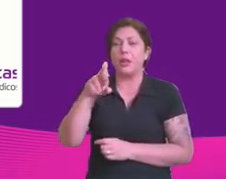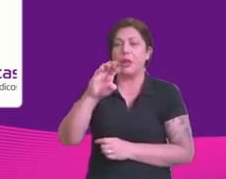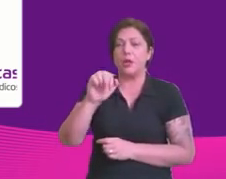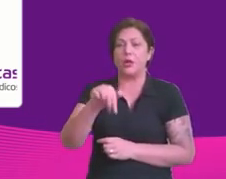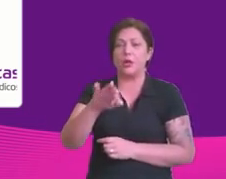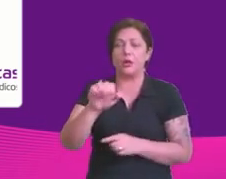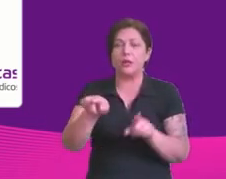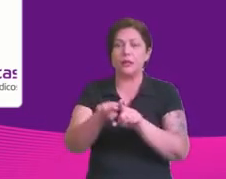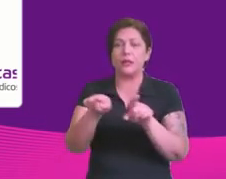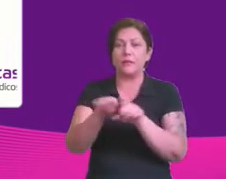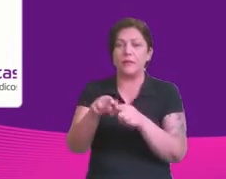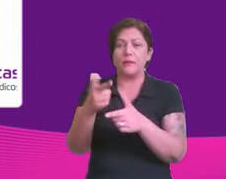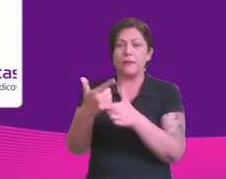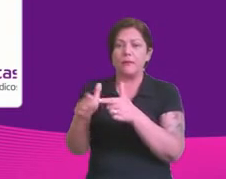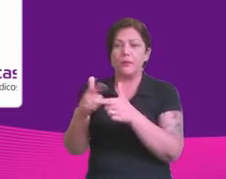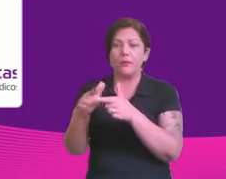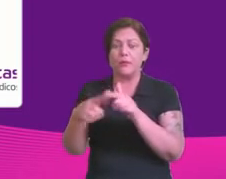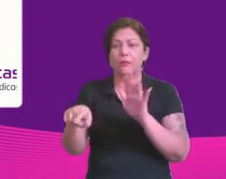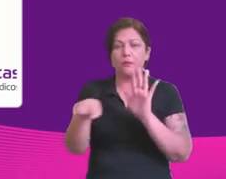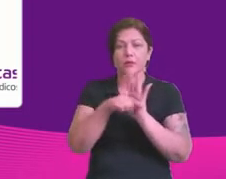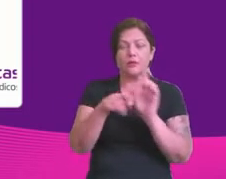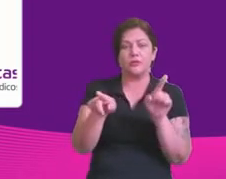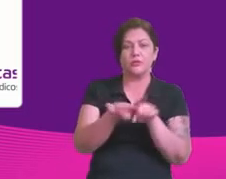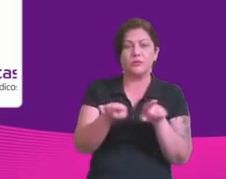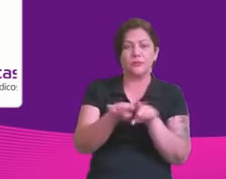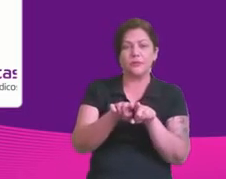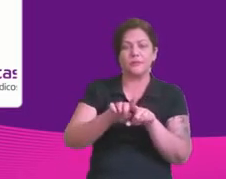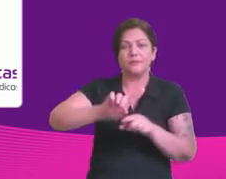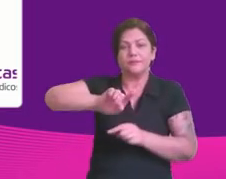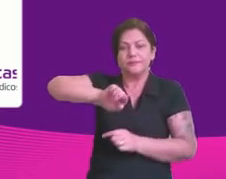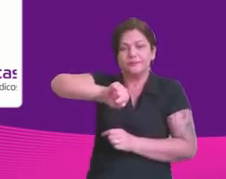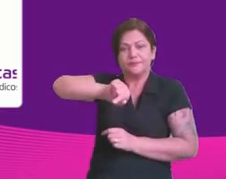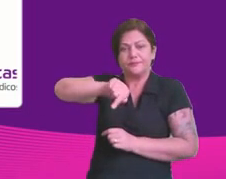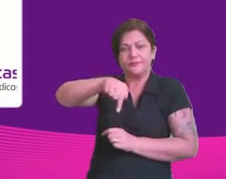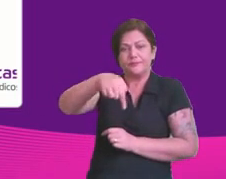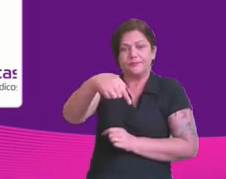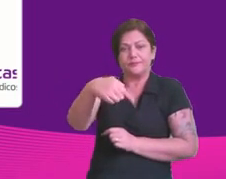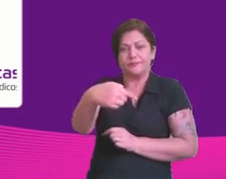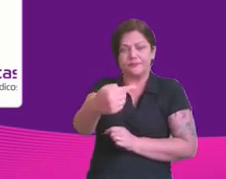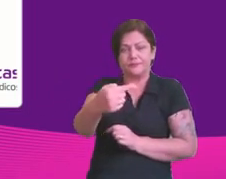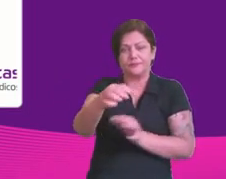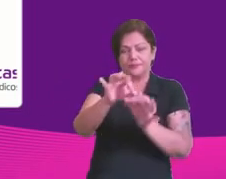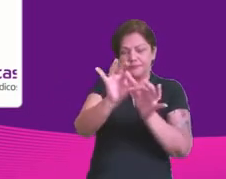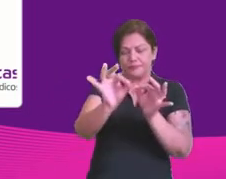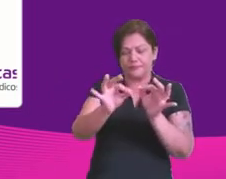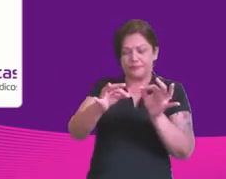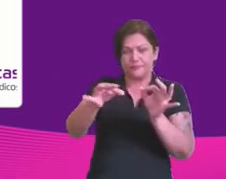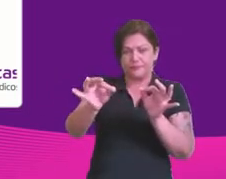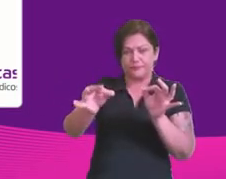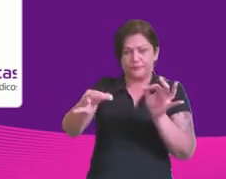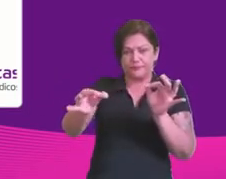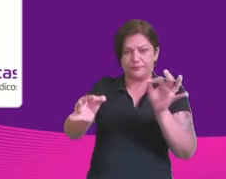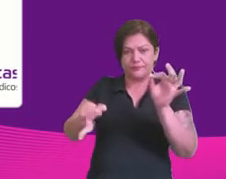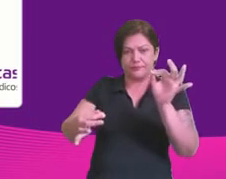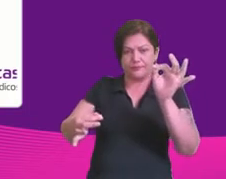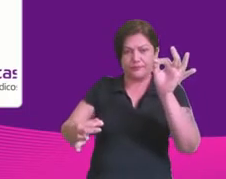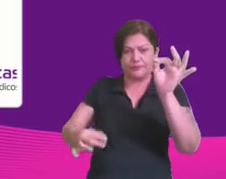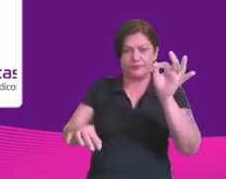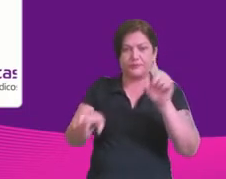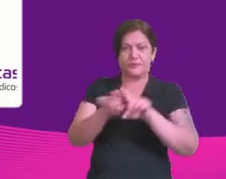e HER2 negativo. No estadiamento dessa paciente, nada importante,